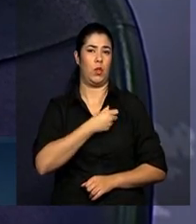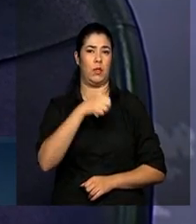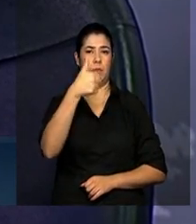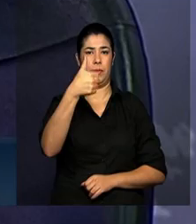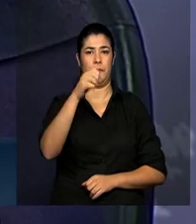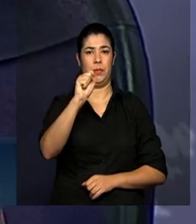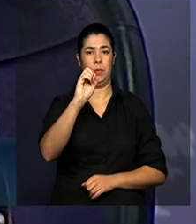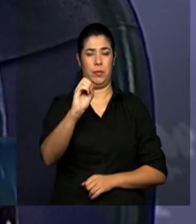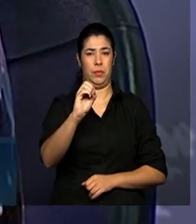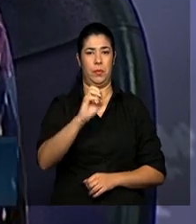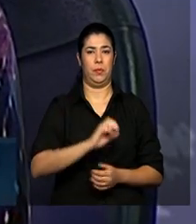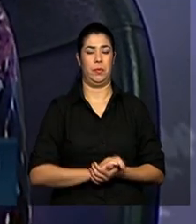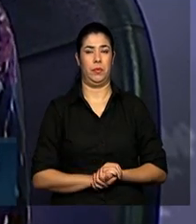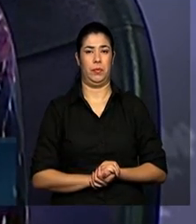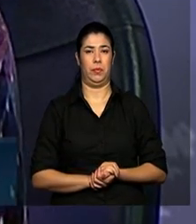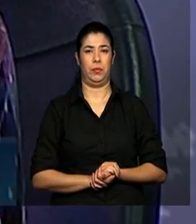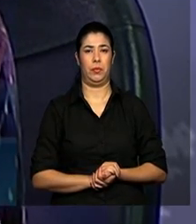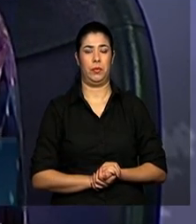180.